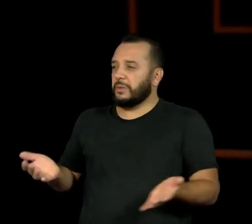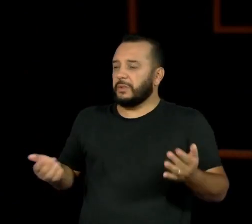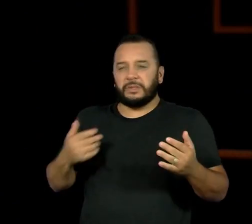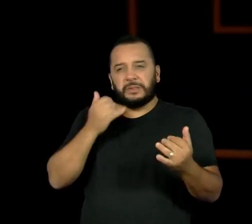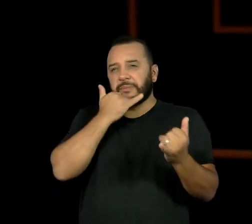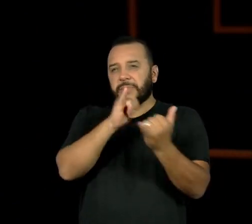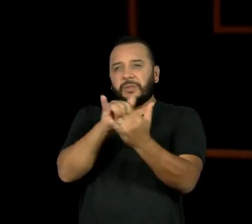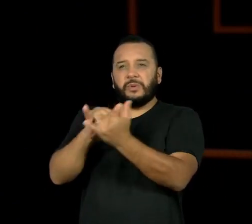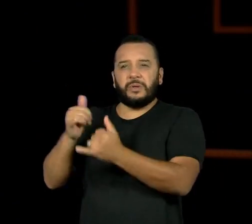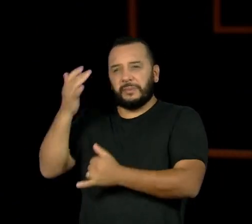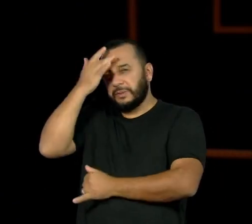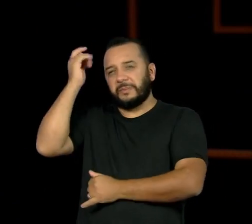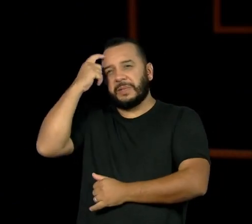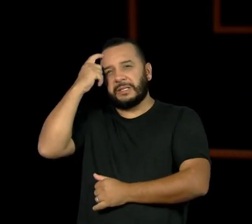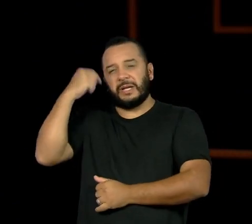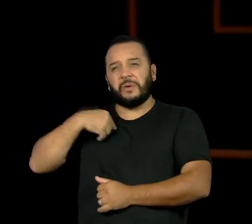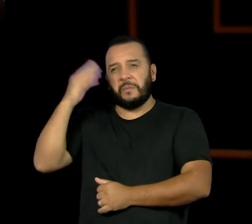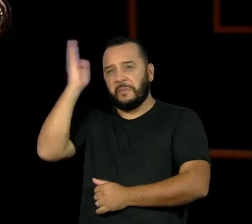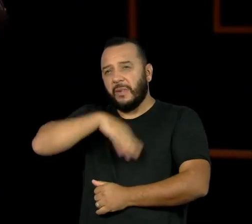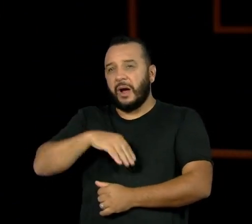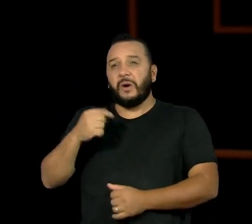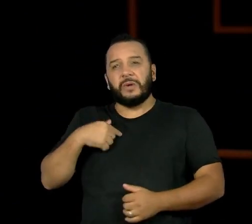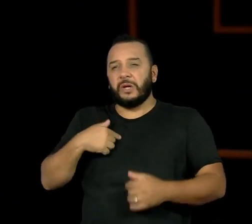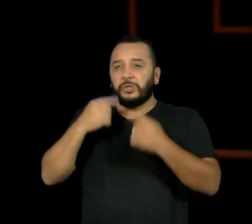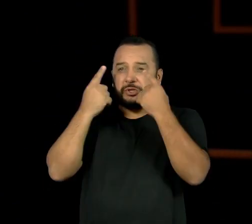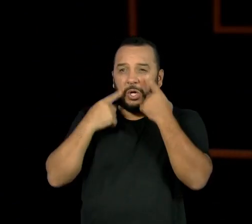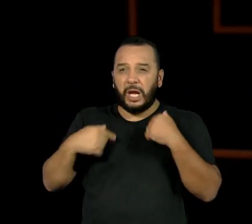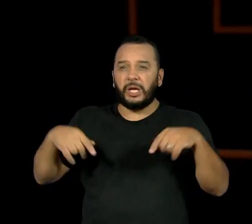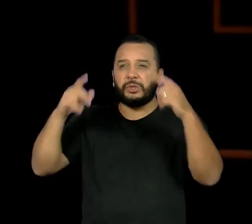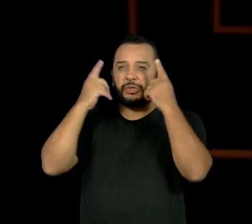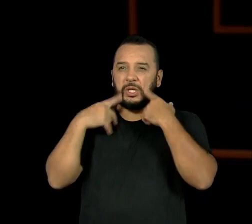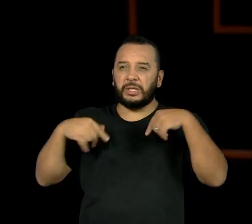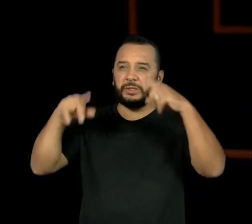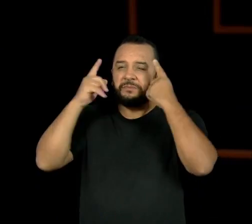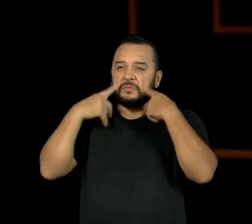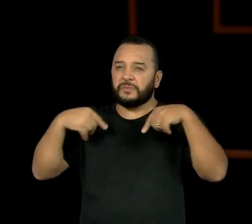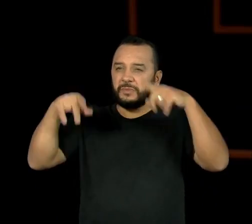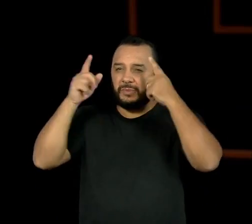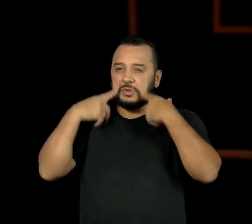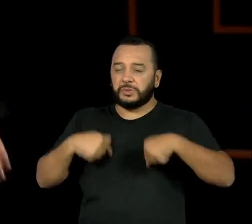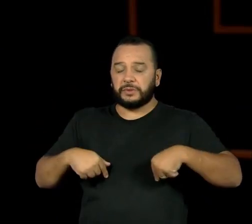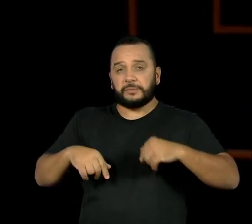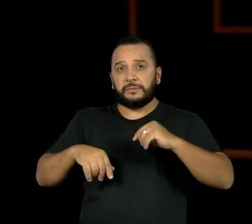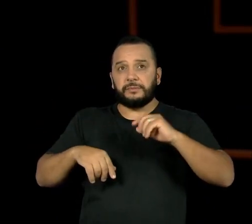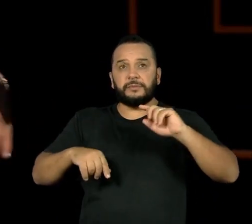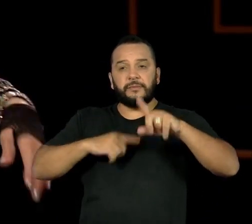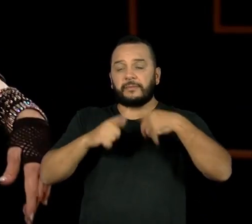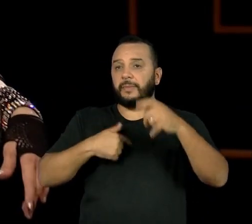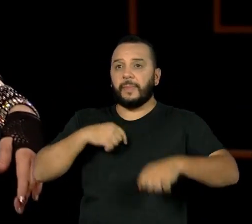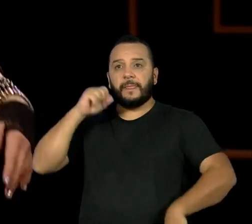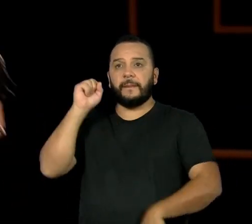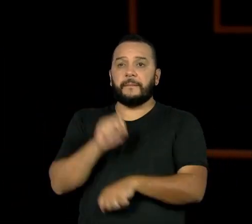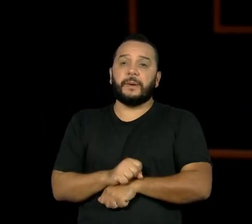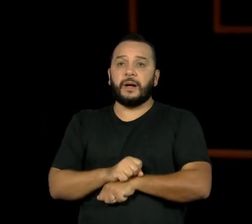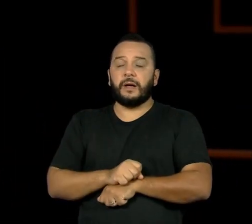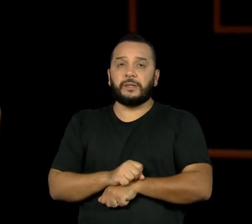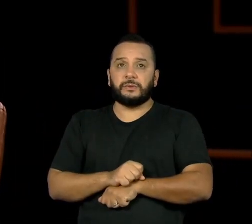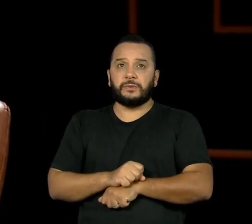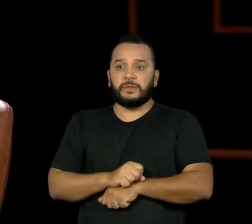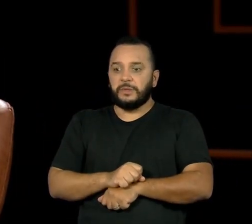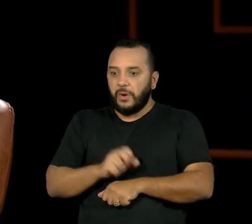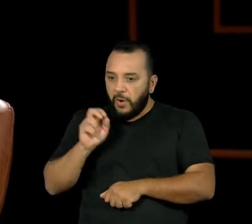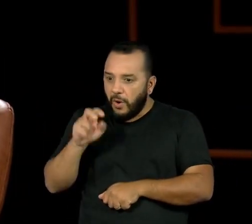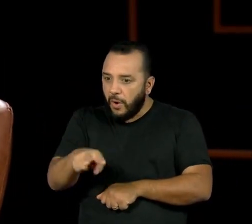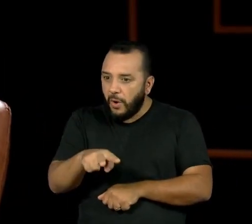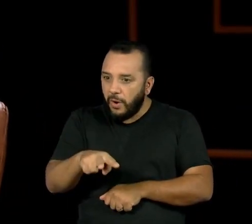todo mundo pensando que eu sou outra pessoa. Meu Deus, e eu assim, chorando assim. De repente eu paro, olho lá para baixo